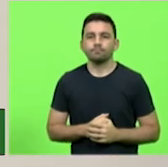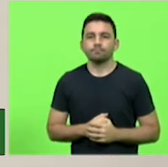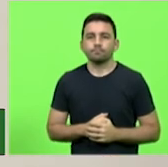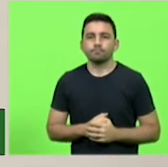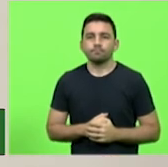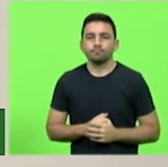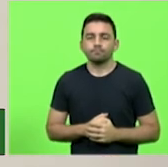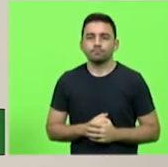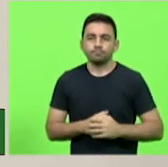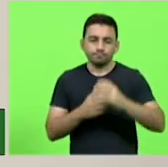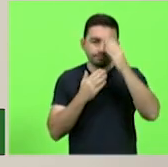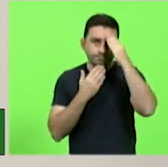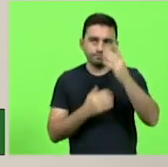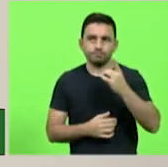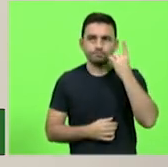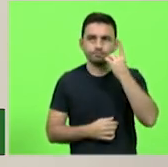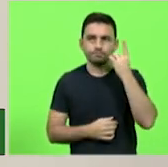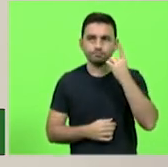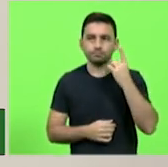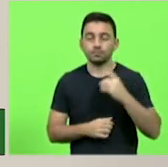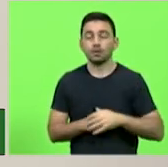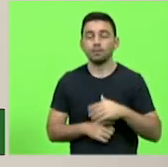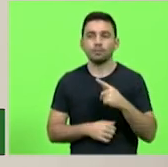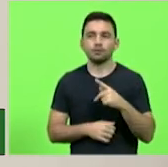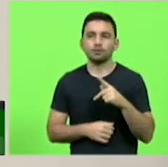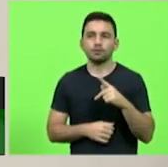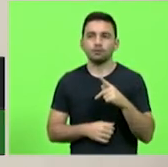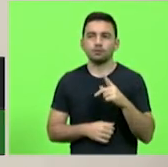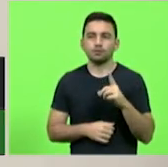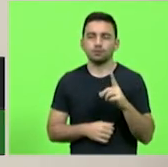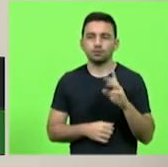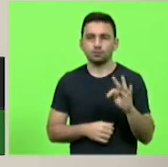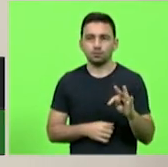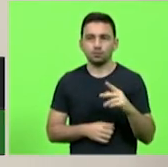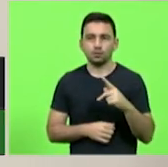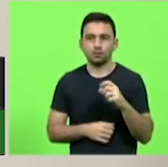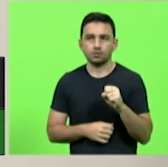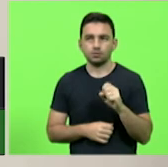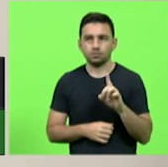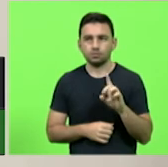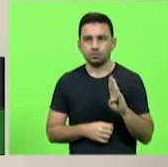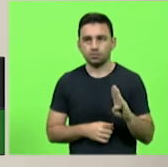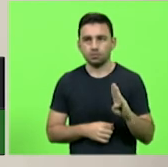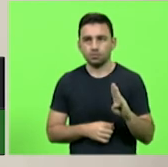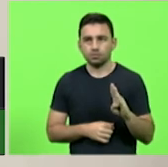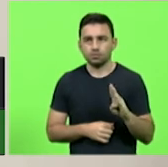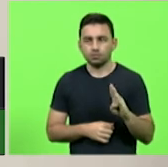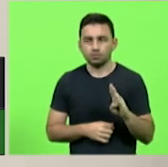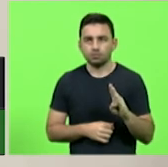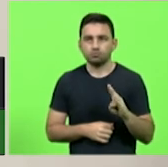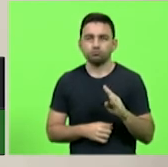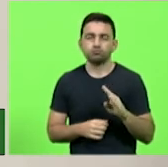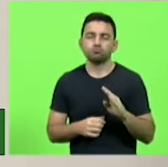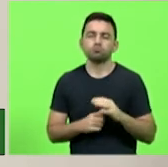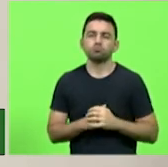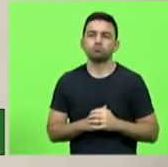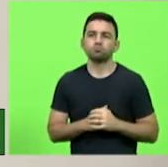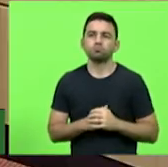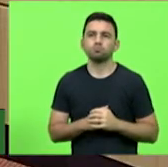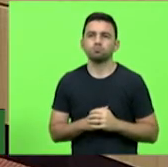Obrigado, deputados. Bloco PDT, PSDB e Republicanos, por 7 minutos e 30 segundos.